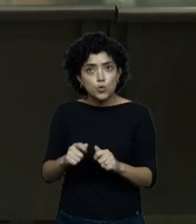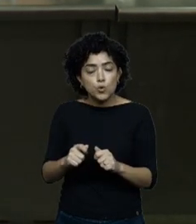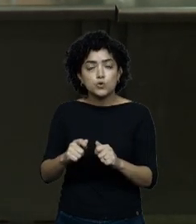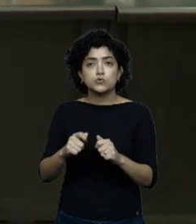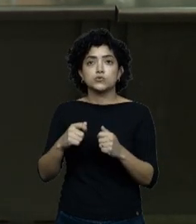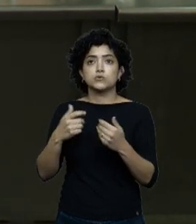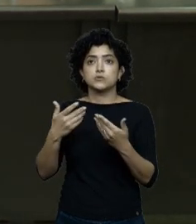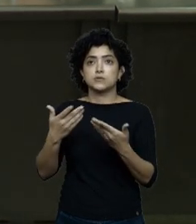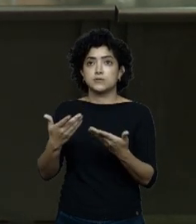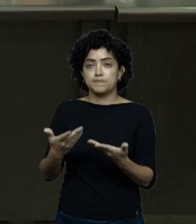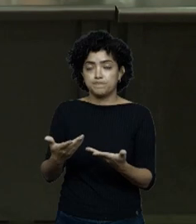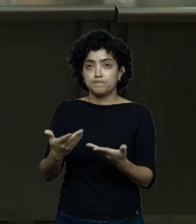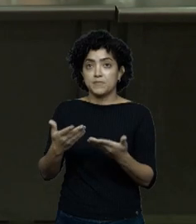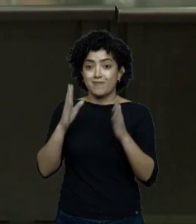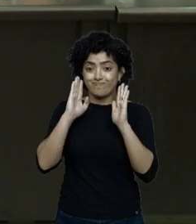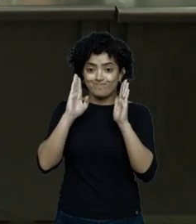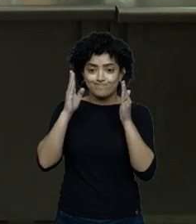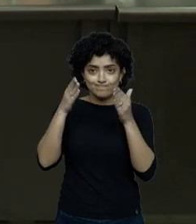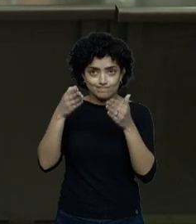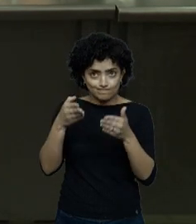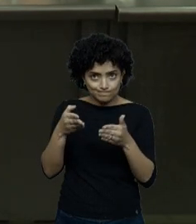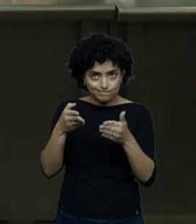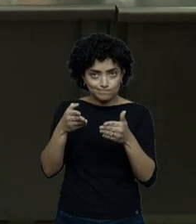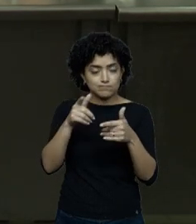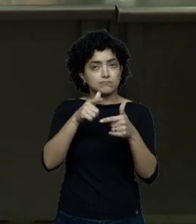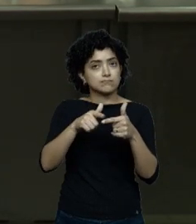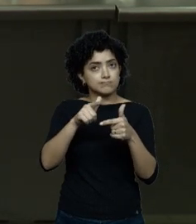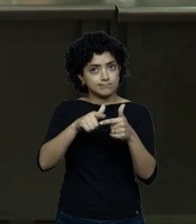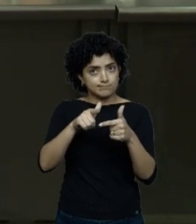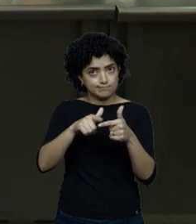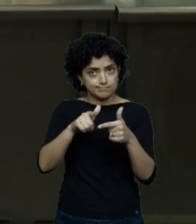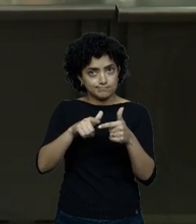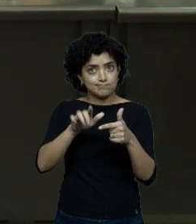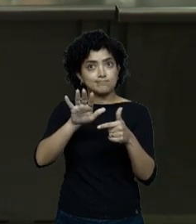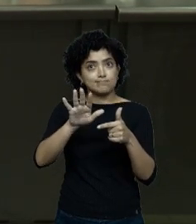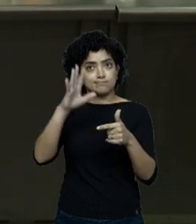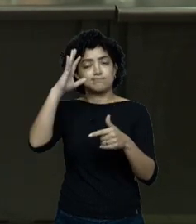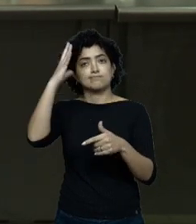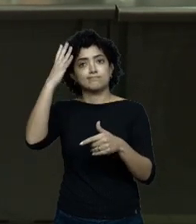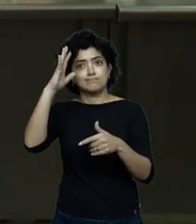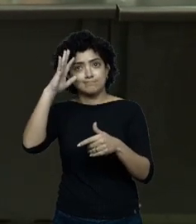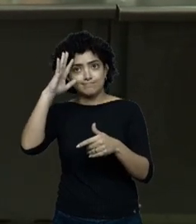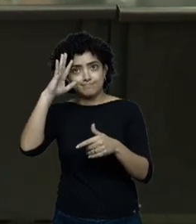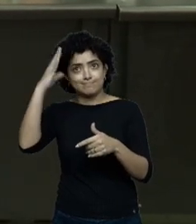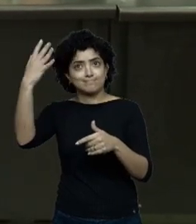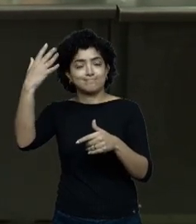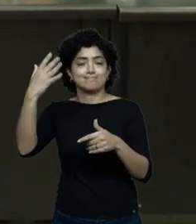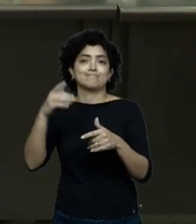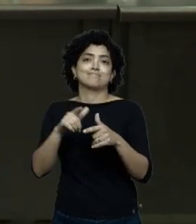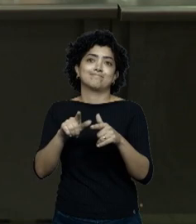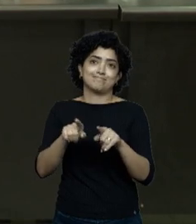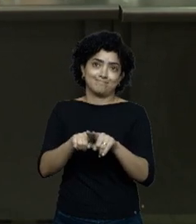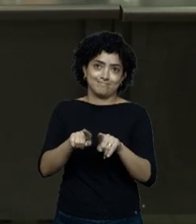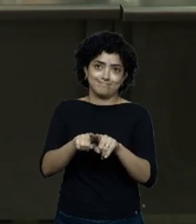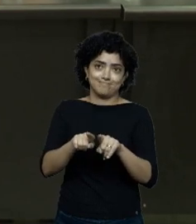para a gente focar no problema mas na solução também porque a solução que vai dar um indicativo para a gente melhorar